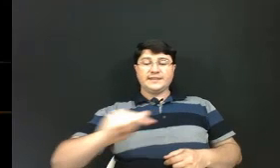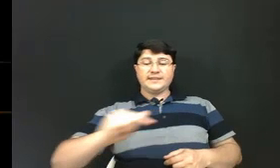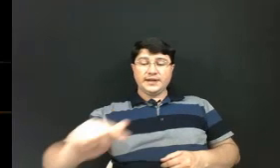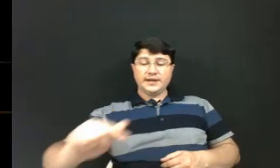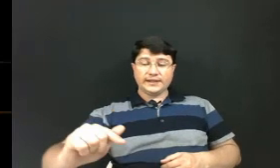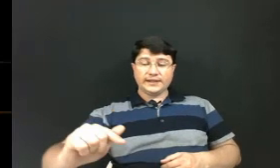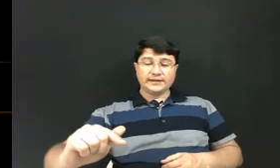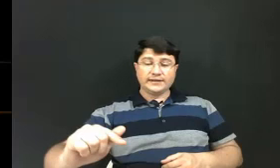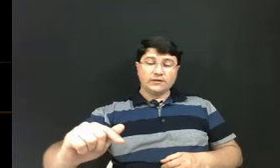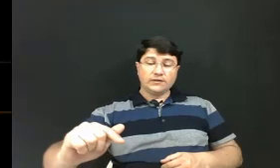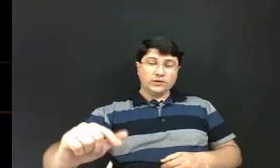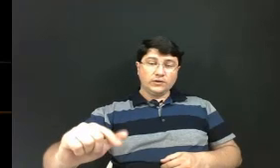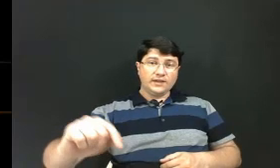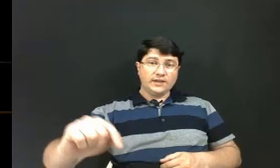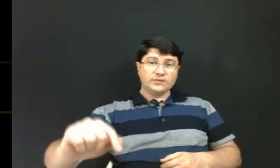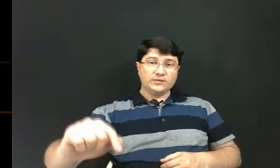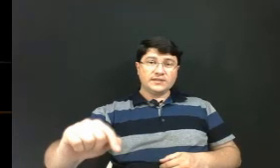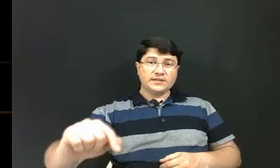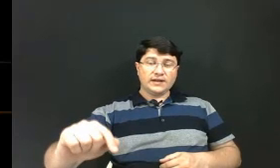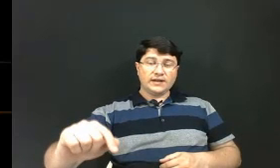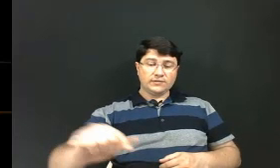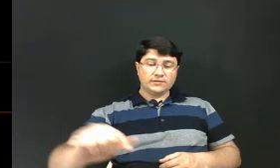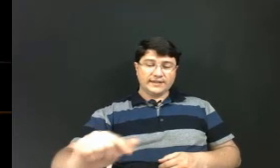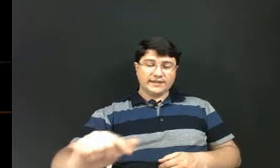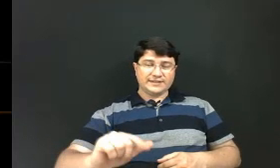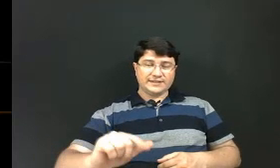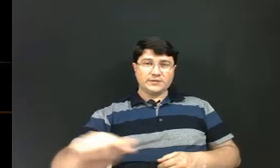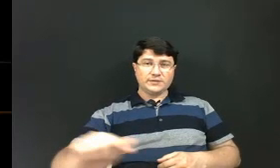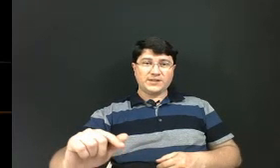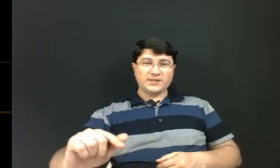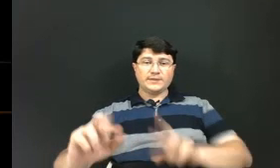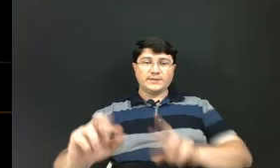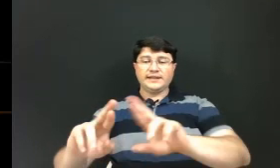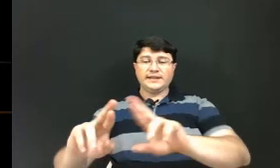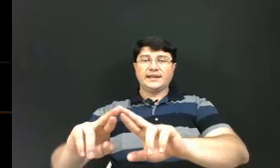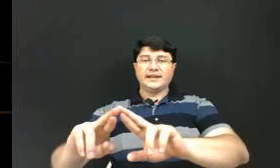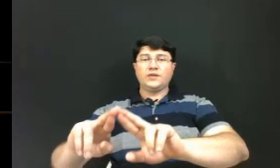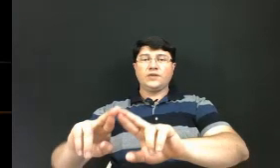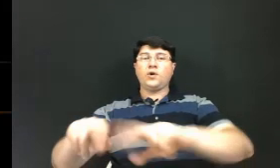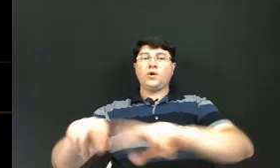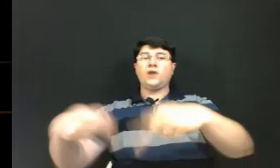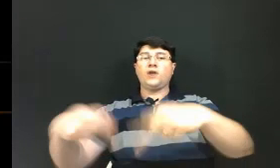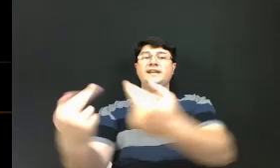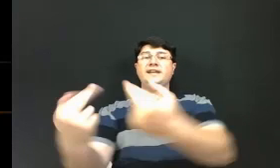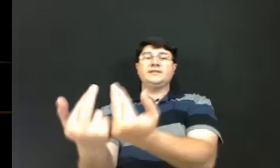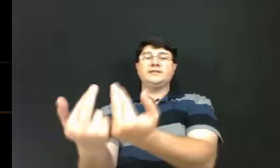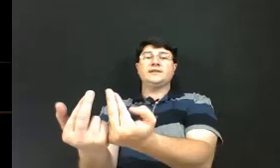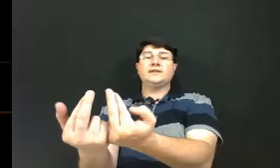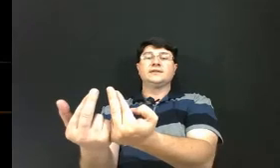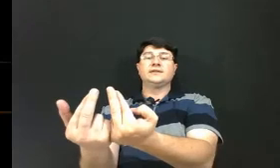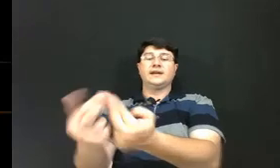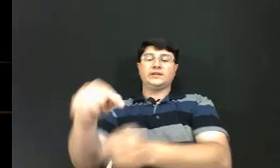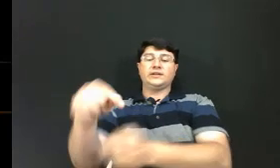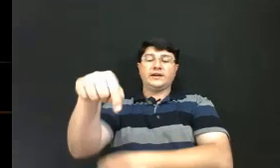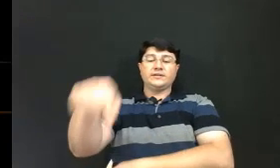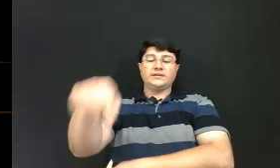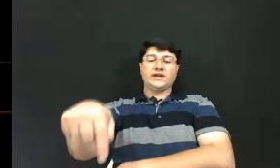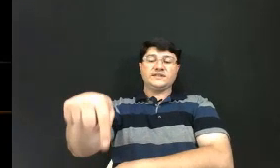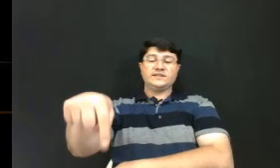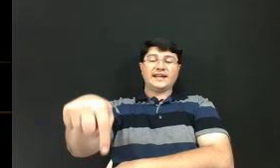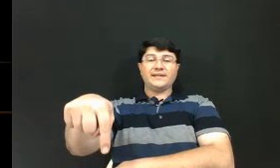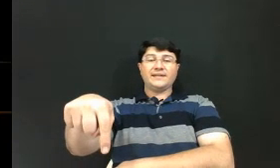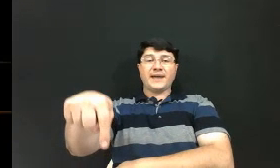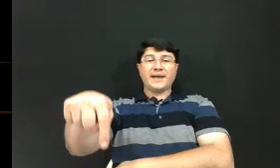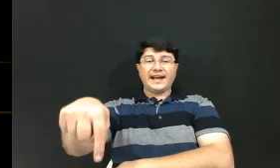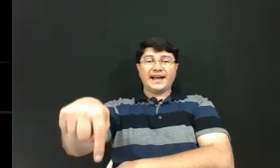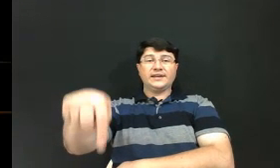semana. Quando termina o sinal dessa segunda parte de semana, eu coloco ali reunião. Então, a